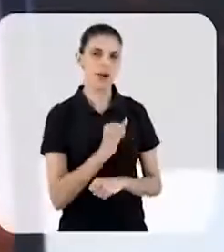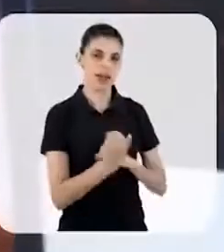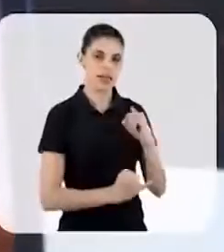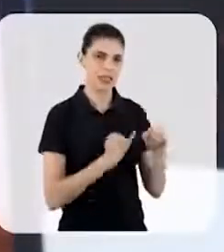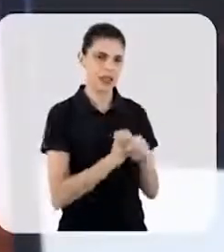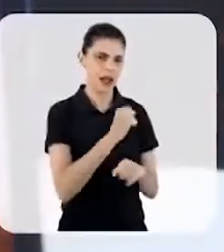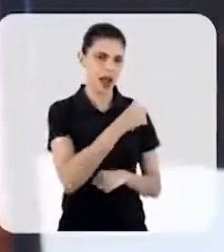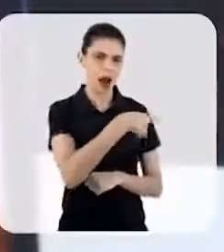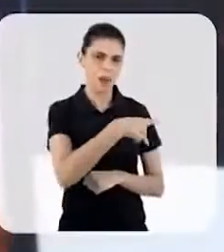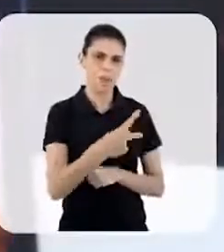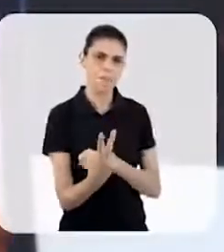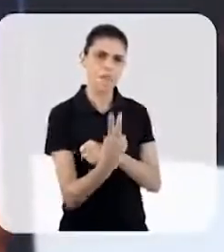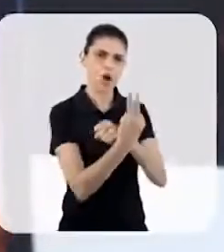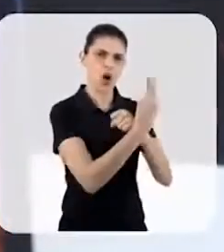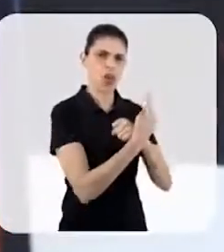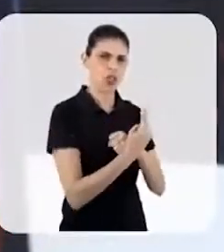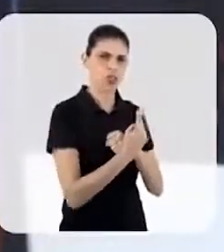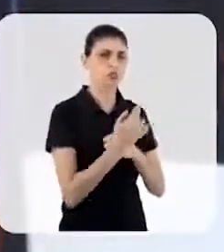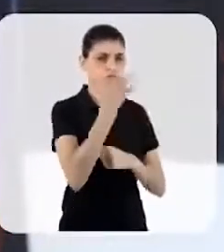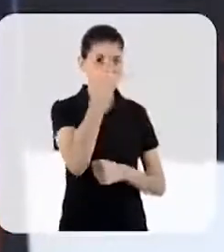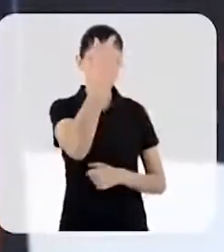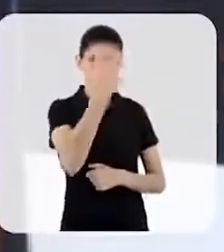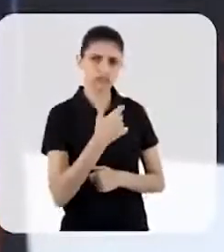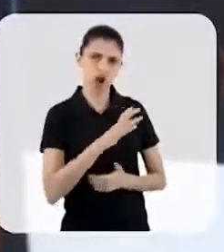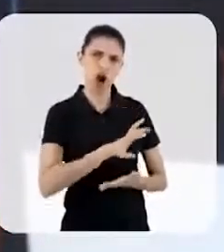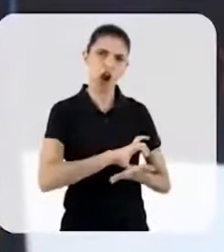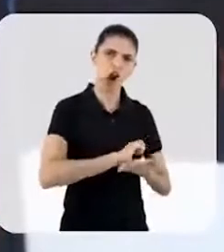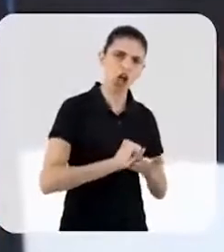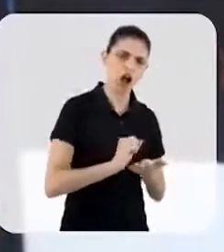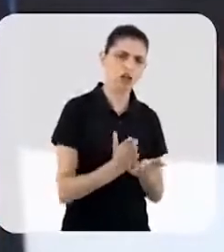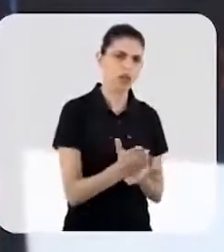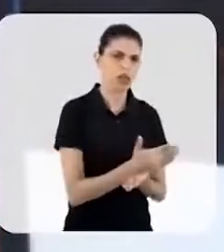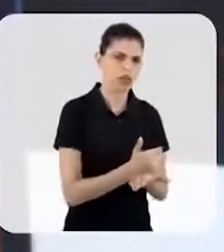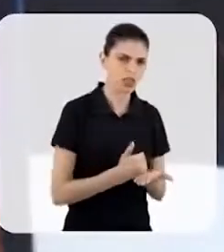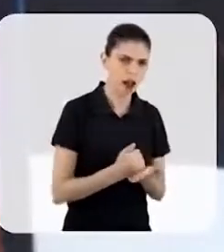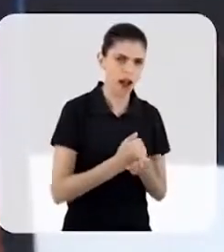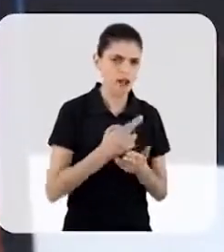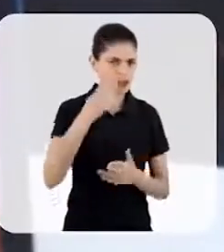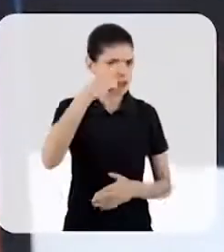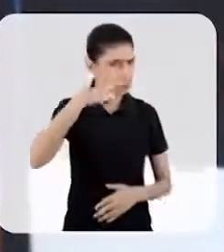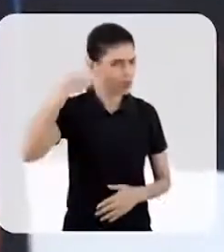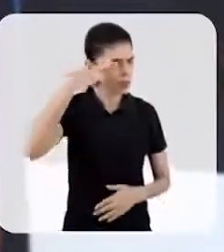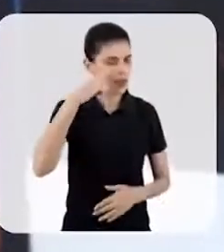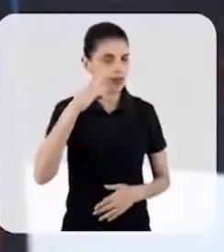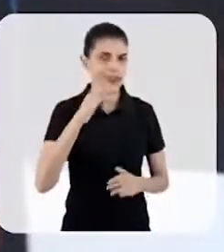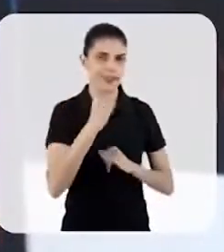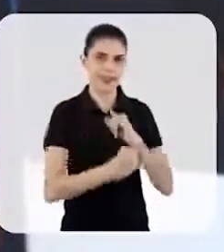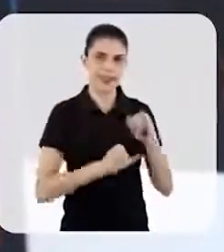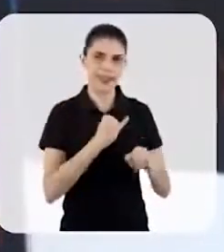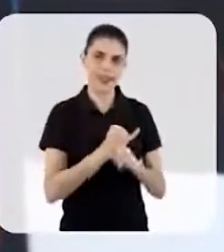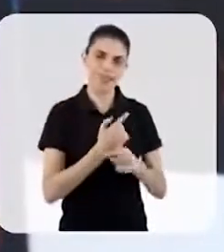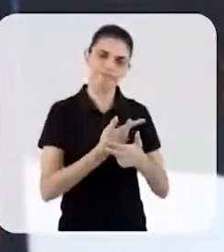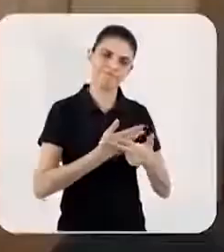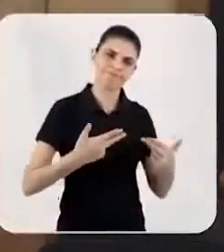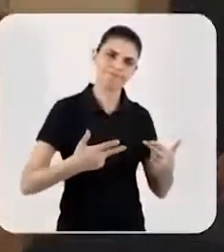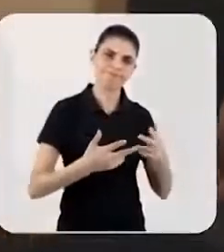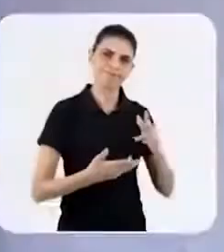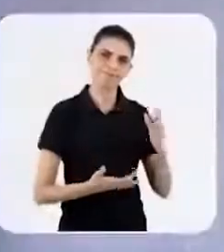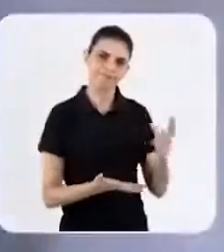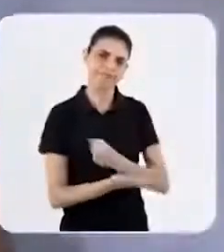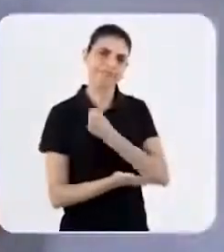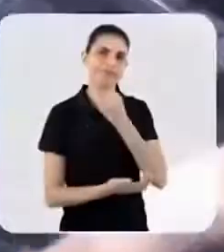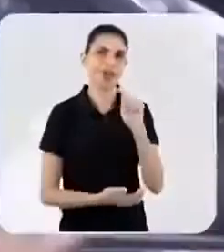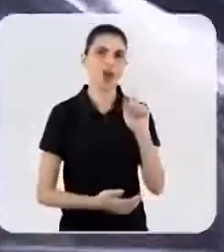que desenvolve aplicativos para proteger o usuário comum de roubos de dados, hackers na internet, golpes e etc.